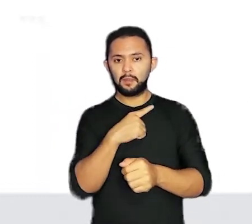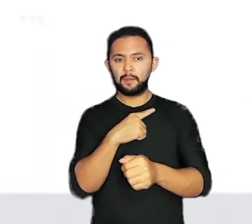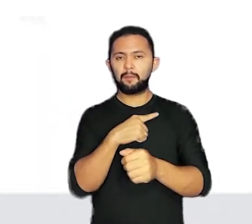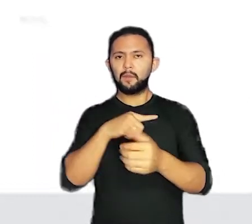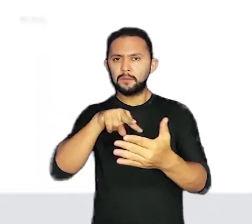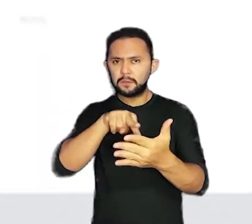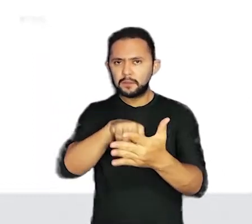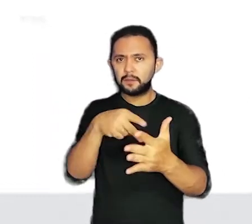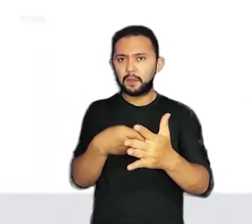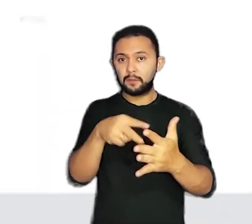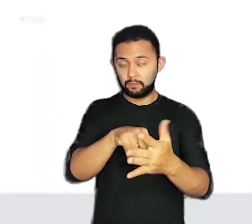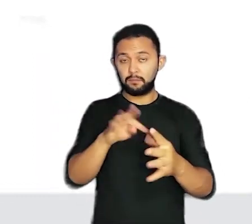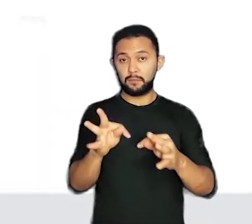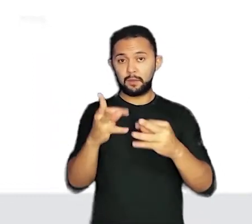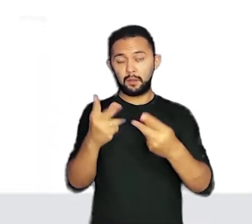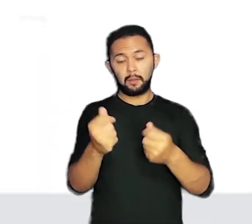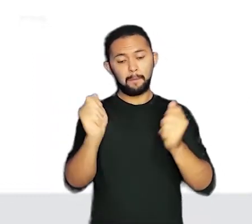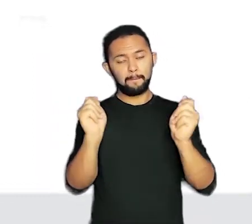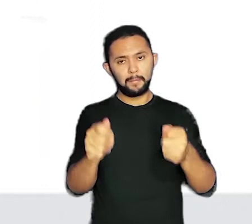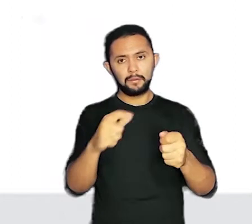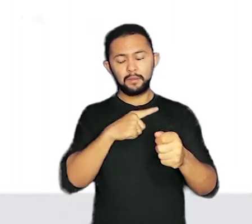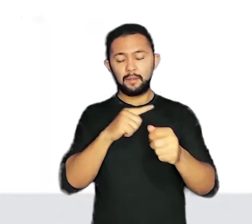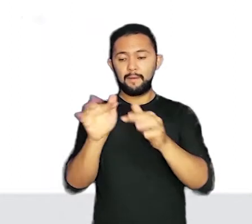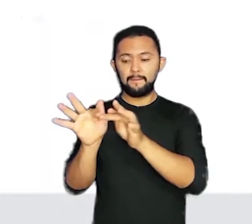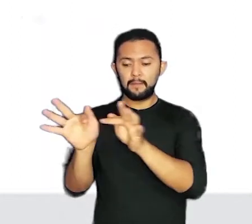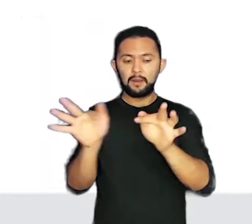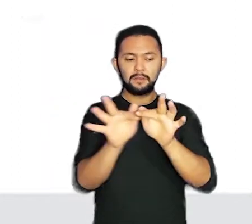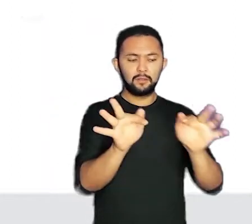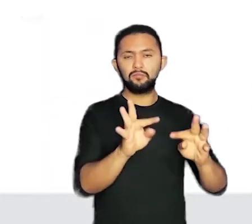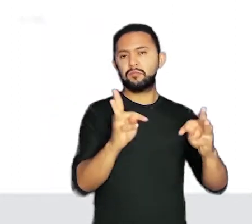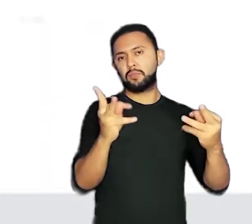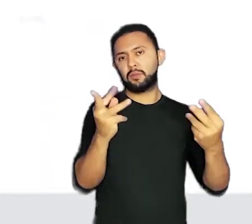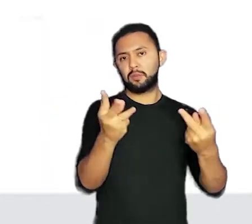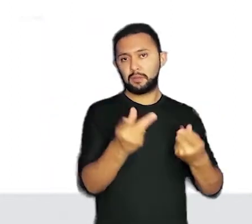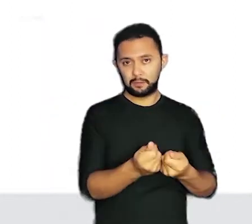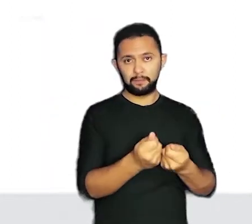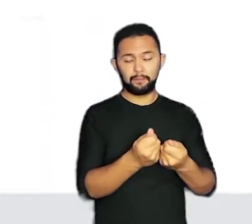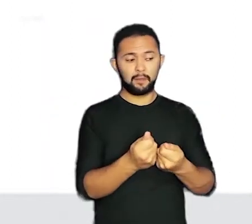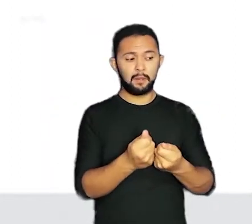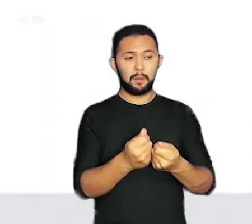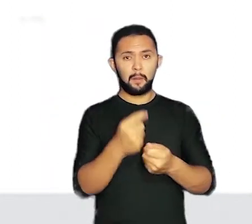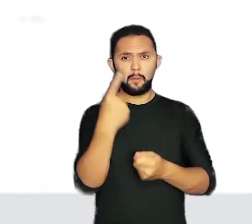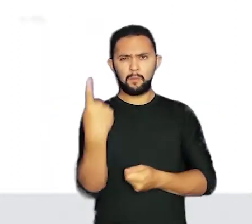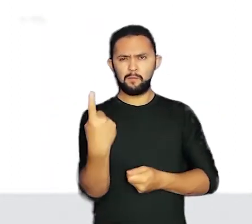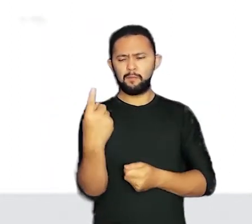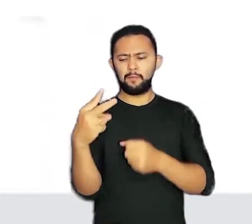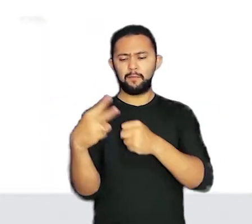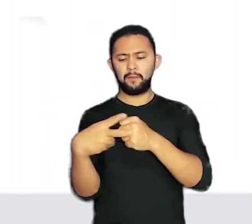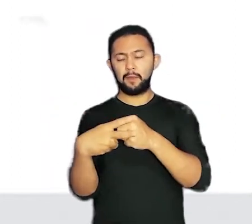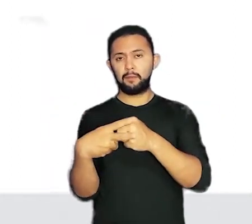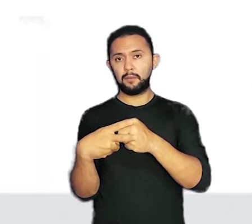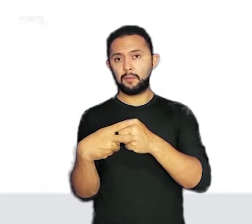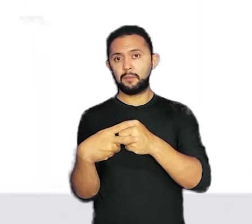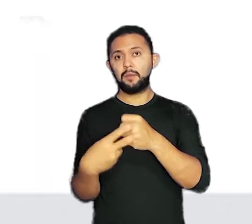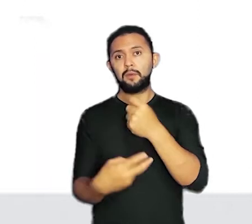por uma ou mais orações, tá? Quando há apenas uma oração, ou seja, quando um verbo, ele vai ser chamado de